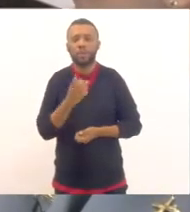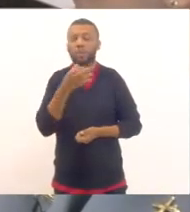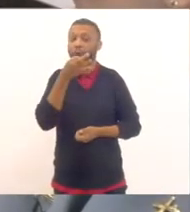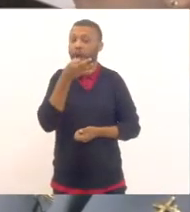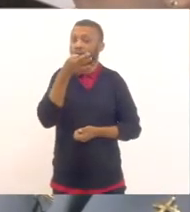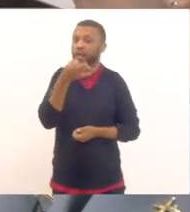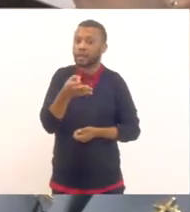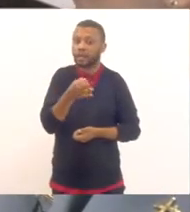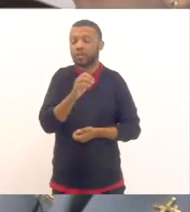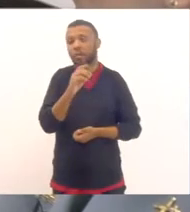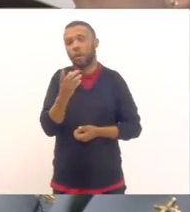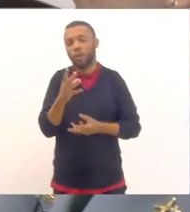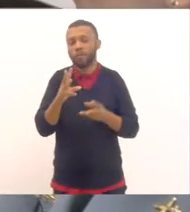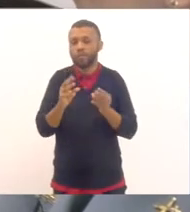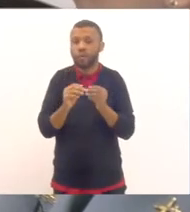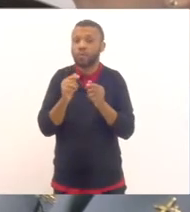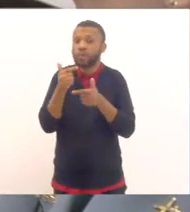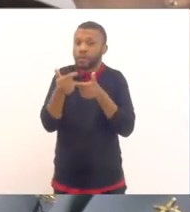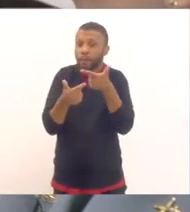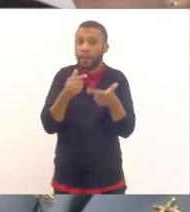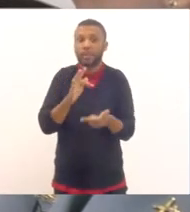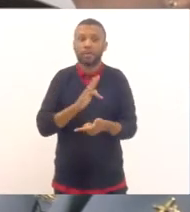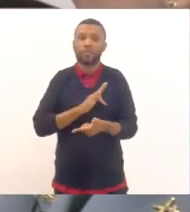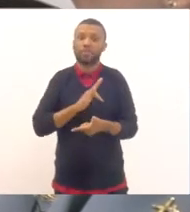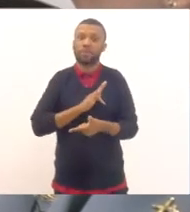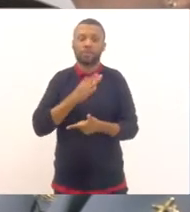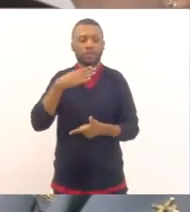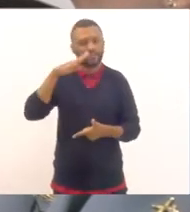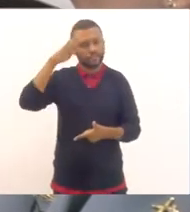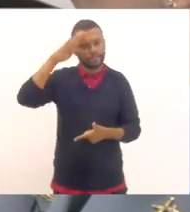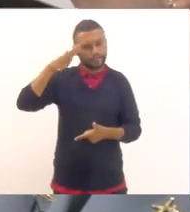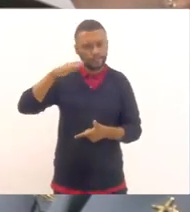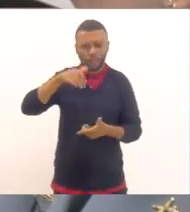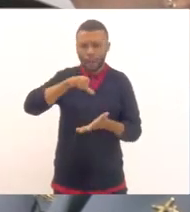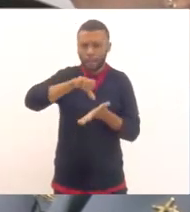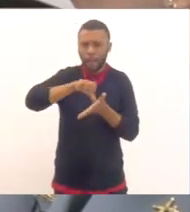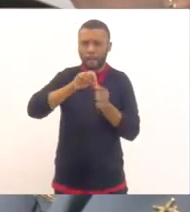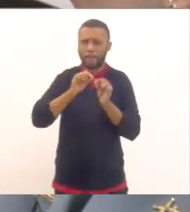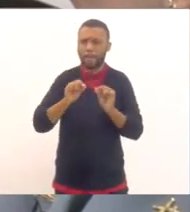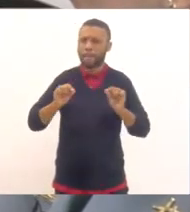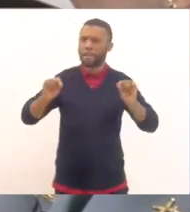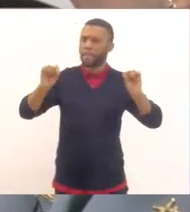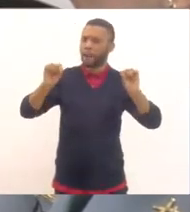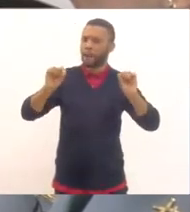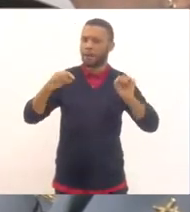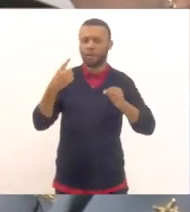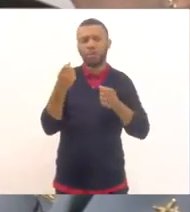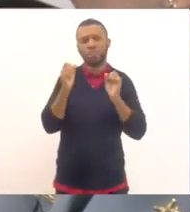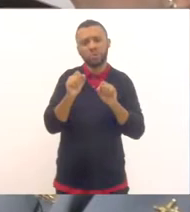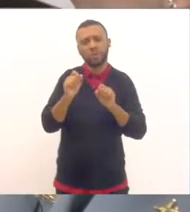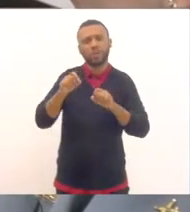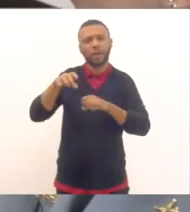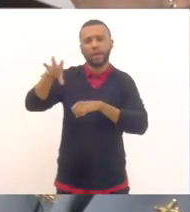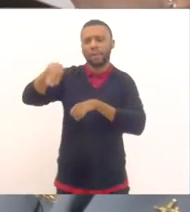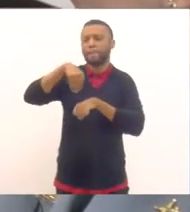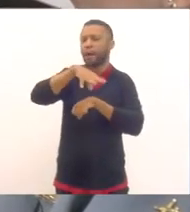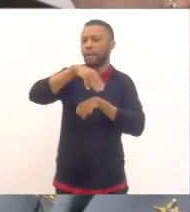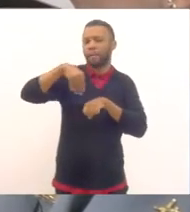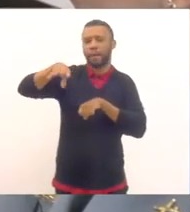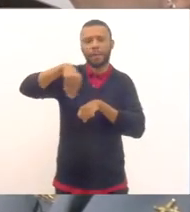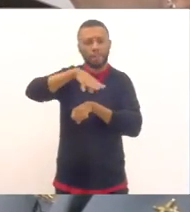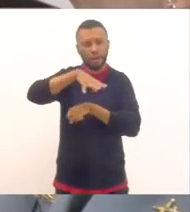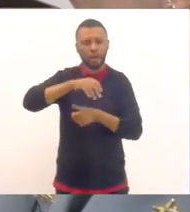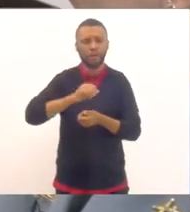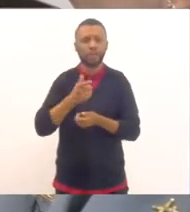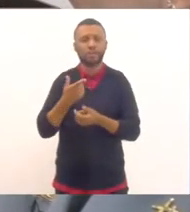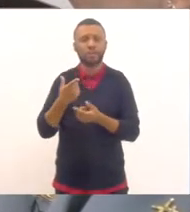crítica ou senão do trabalho da Polícia Militar ou dos outros órgãos que a gente poderia tá repassando então consiste realmente ali naquela questão